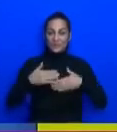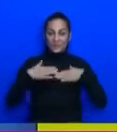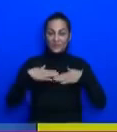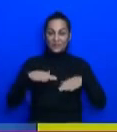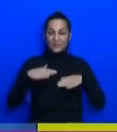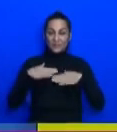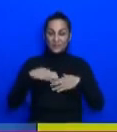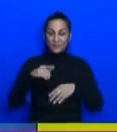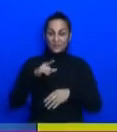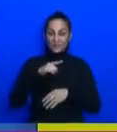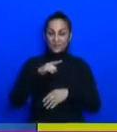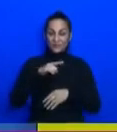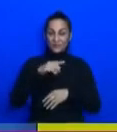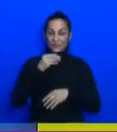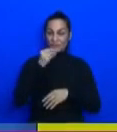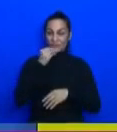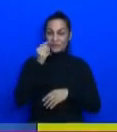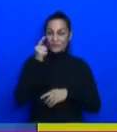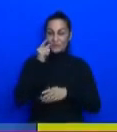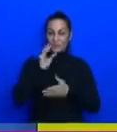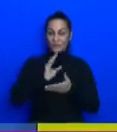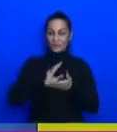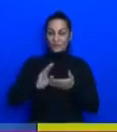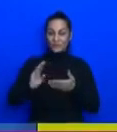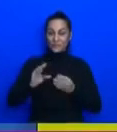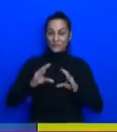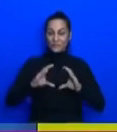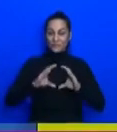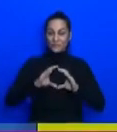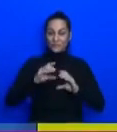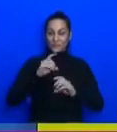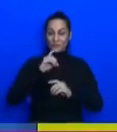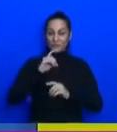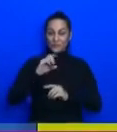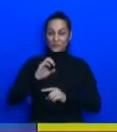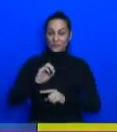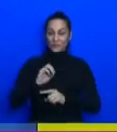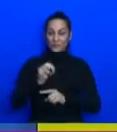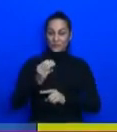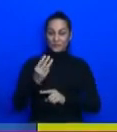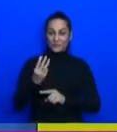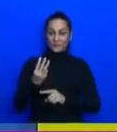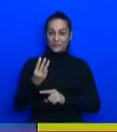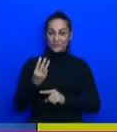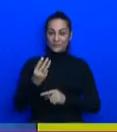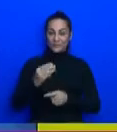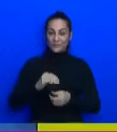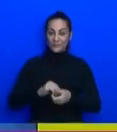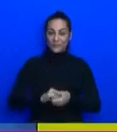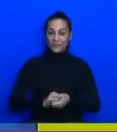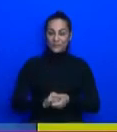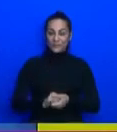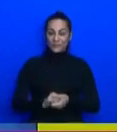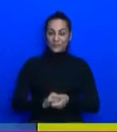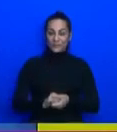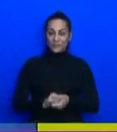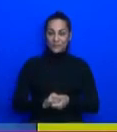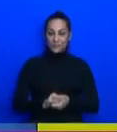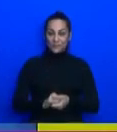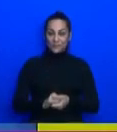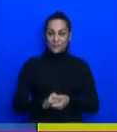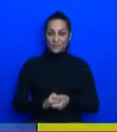Calma, você ainda tem chances. Bola verde, número 03. 03.